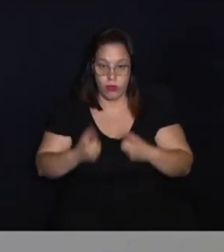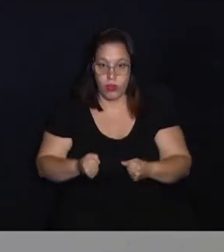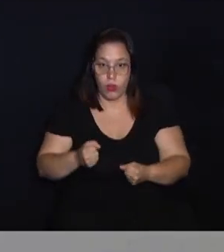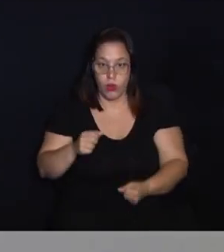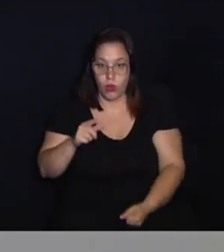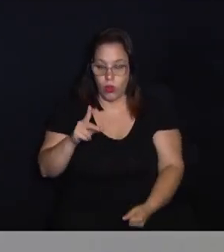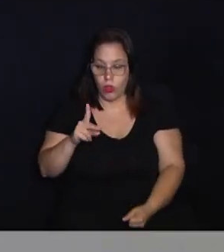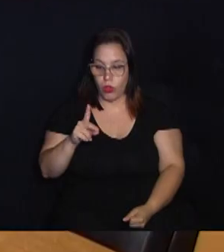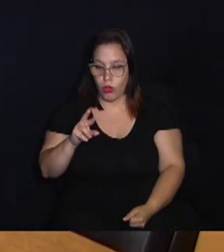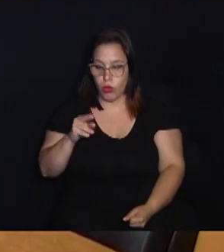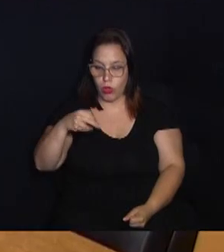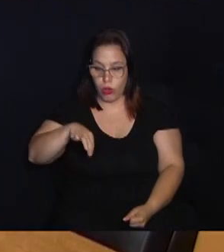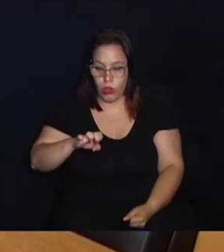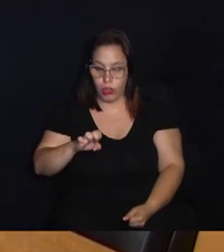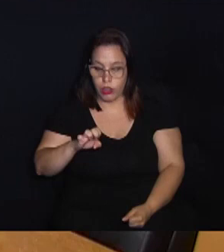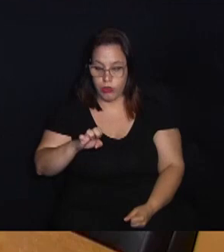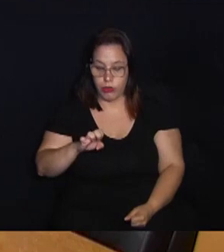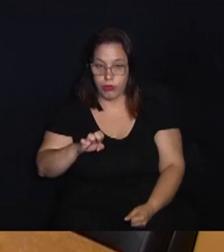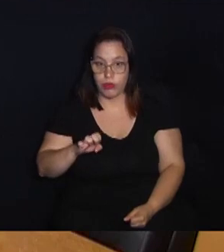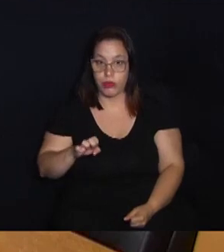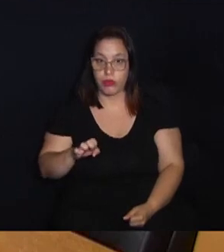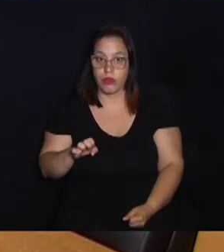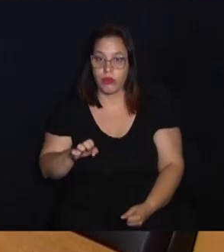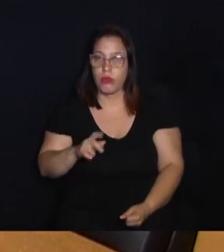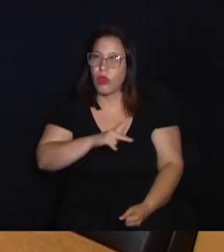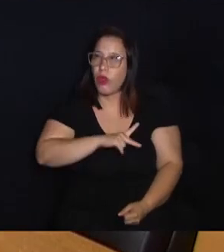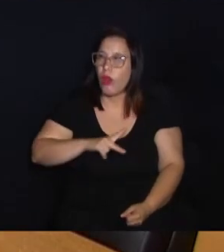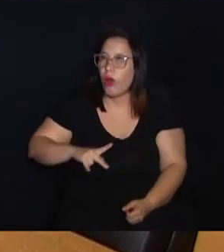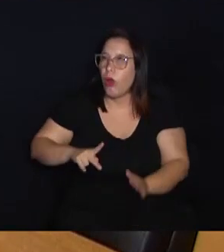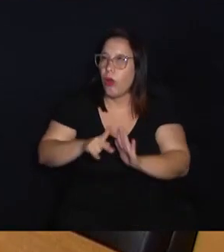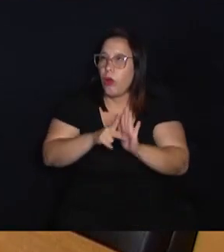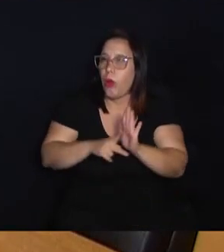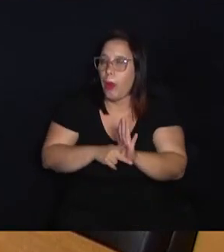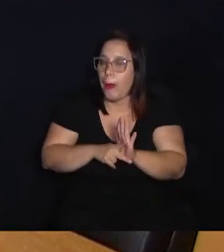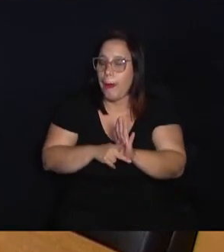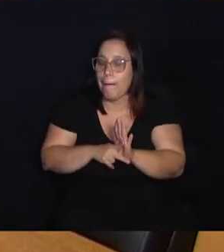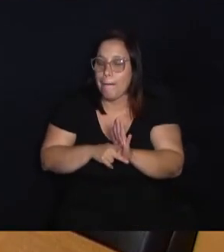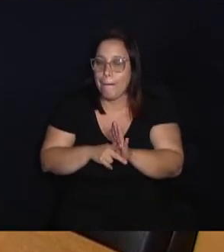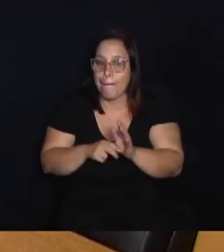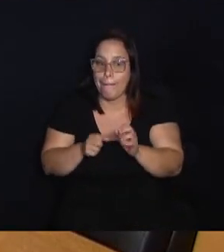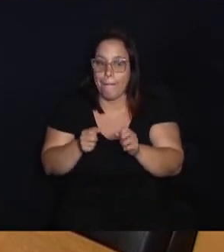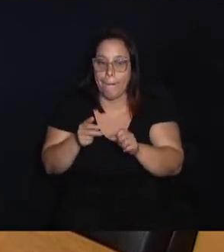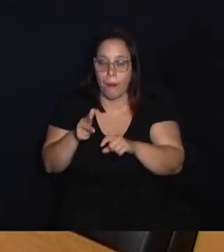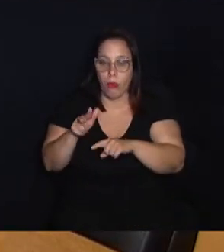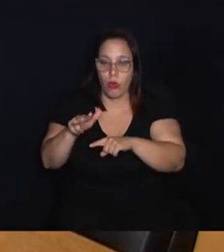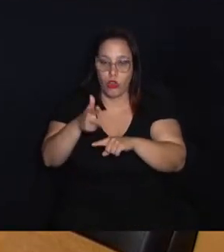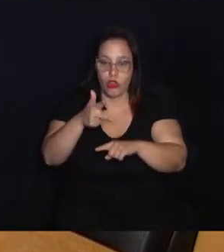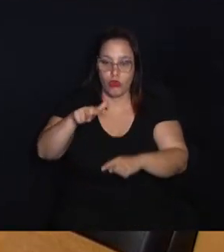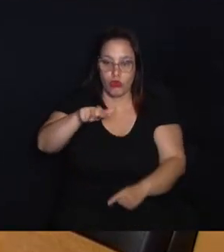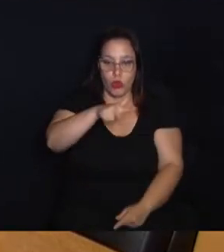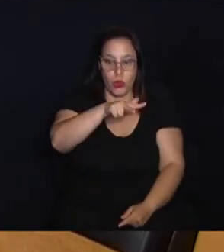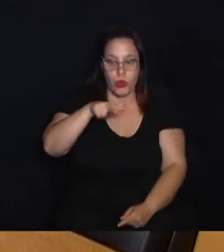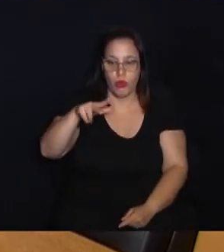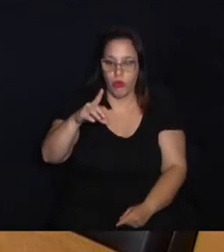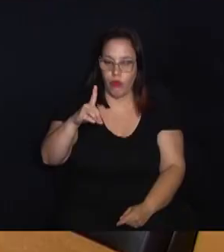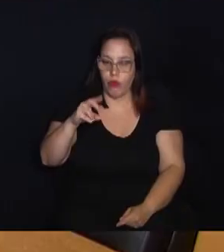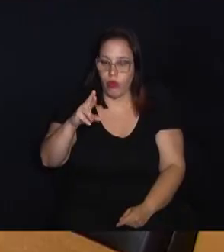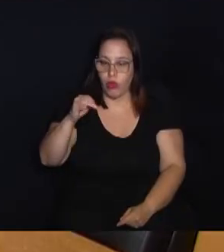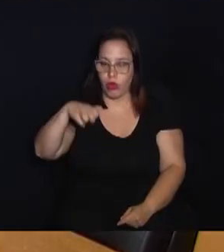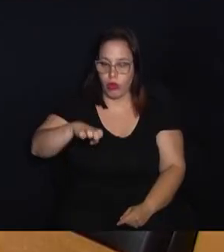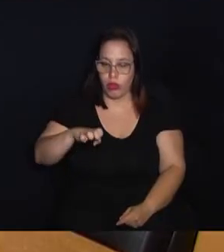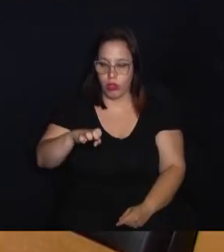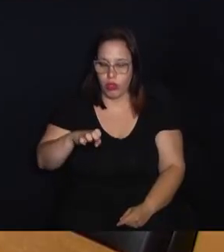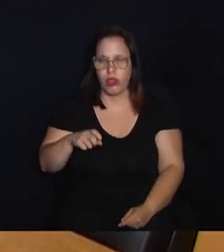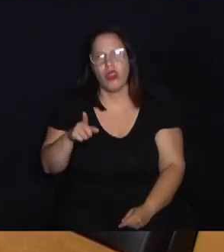drone. Um projeto para a formação de novos pilotos de drone. E nós tivemos recentemente um caso aqui ocorrido